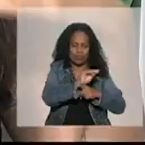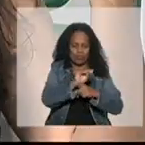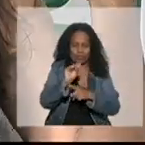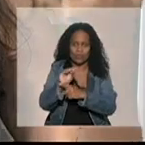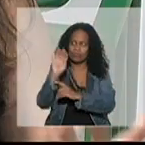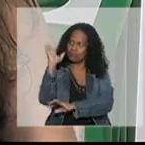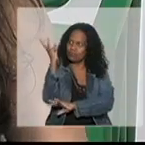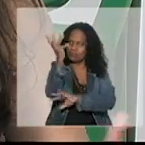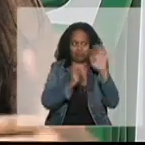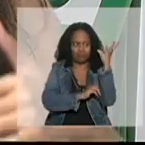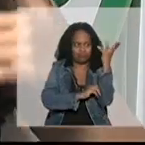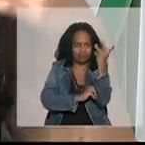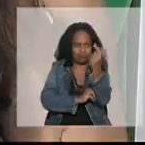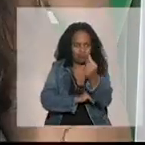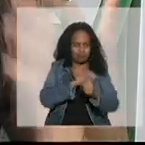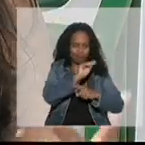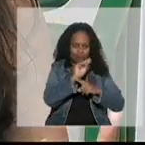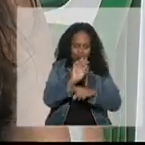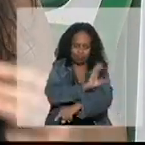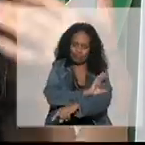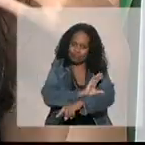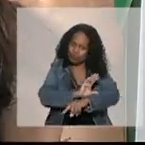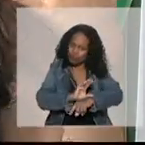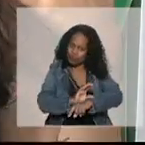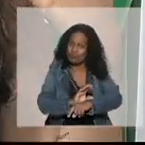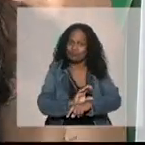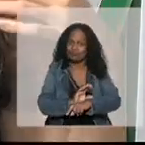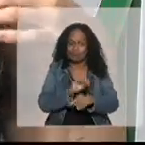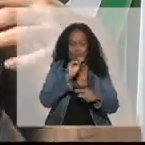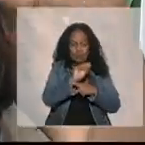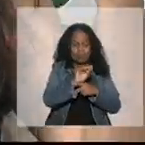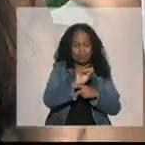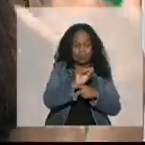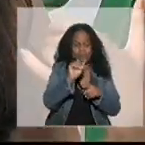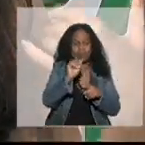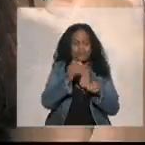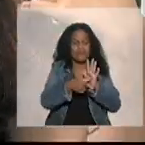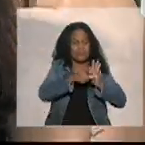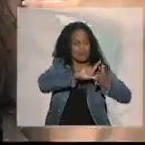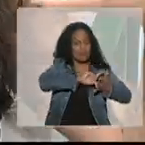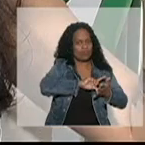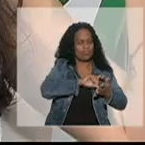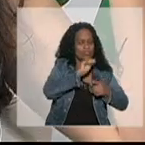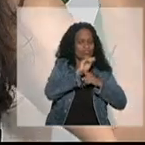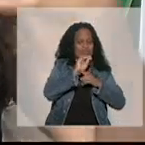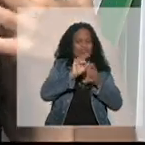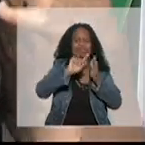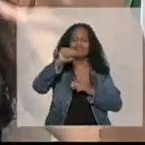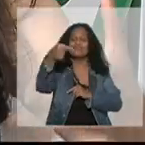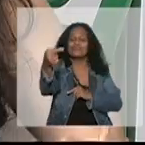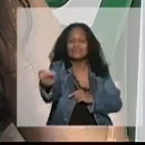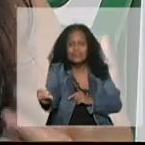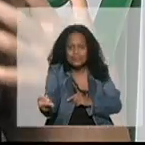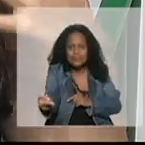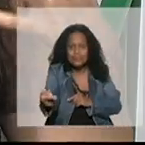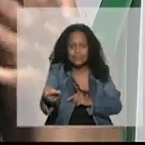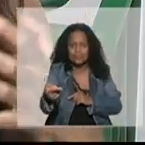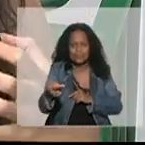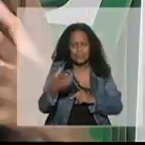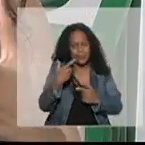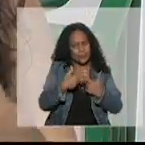deles, a preservação do meio ambiente, a preservação da cultura, a preservação do que veio antes, de quem veio antes, de quem vem